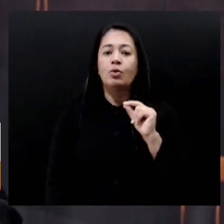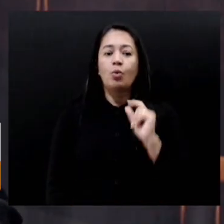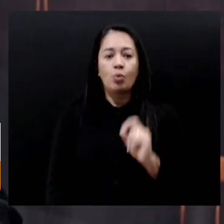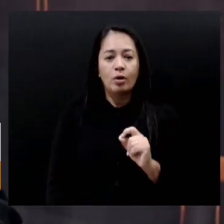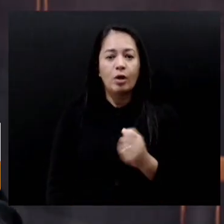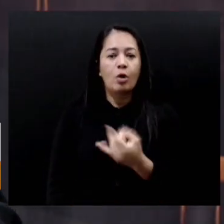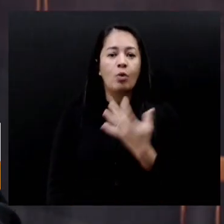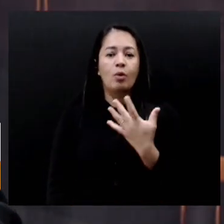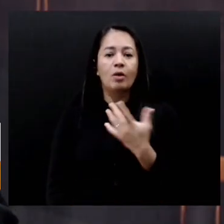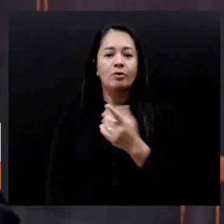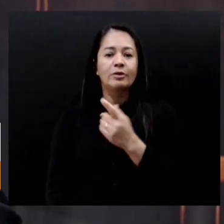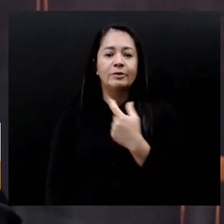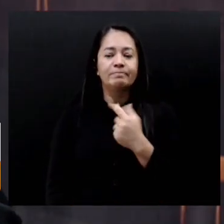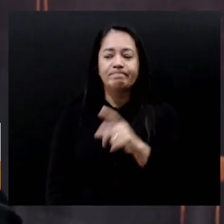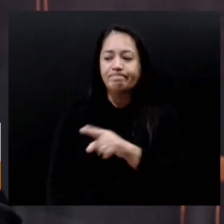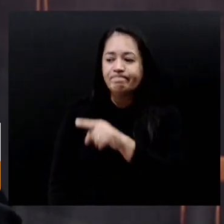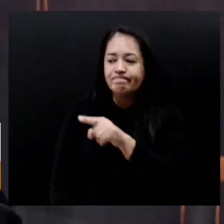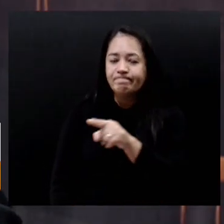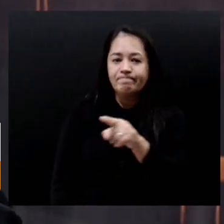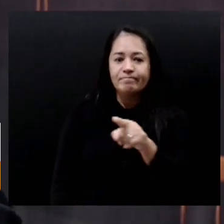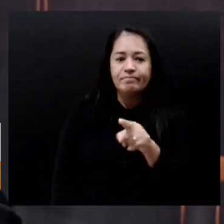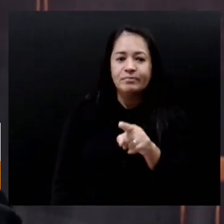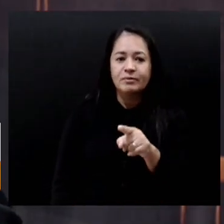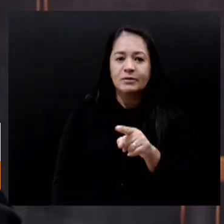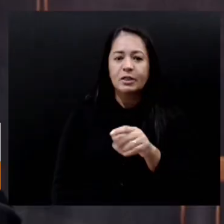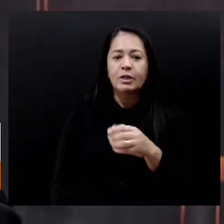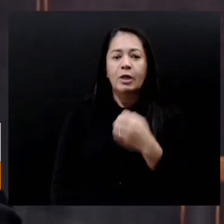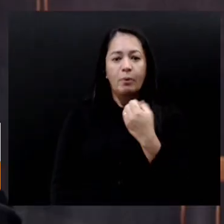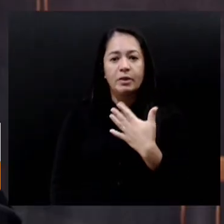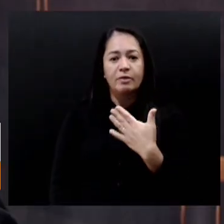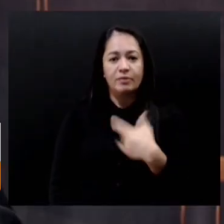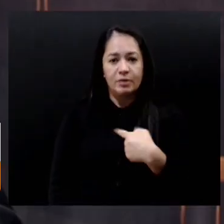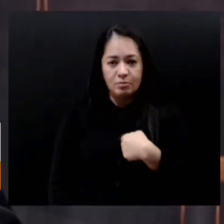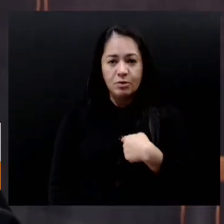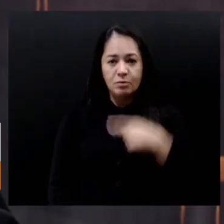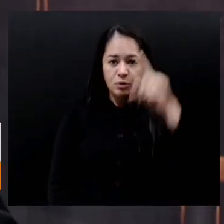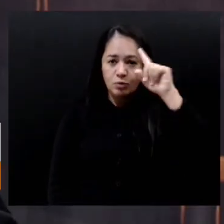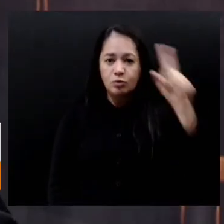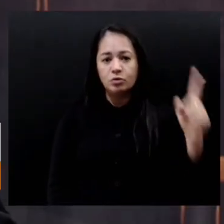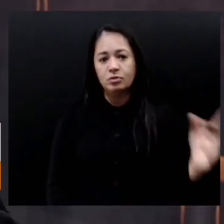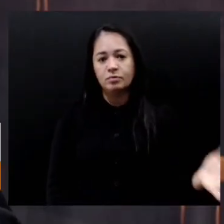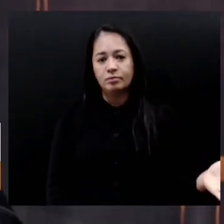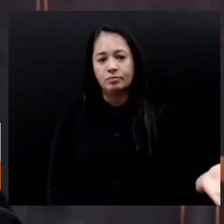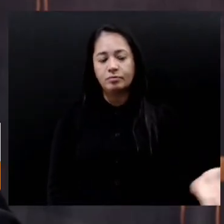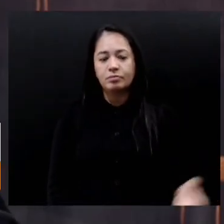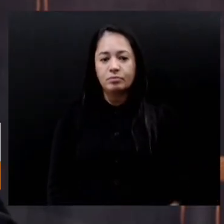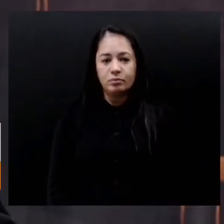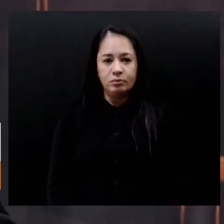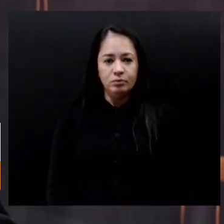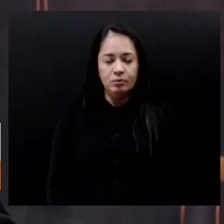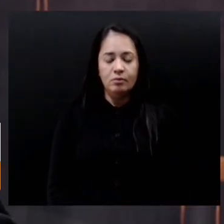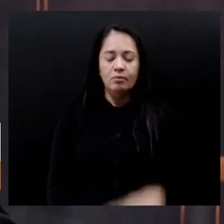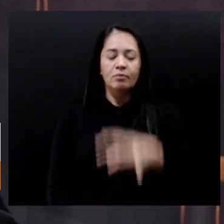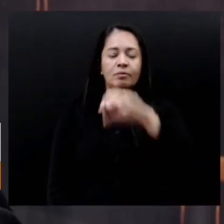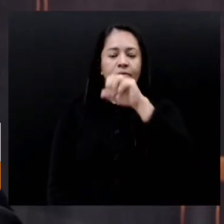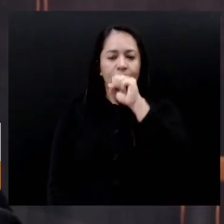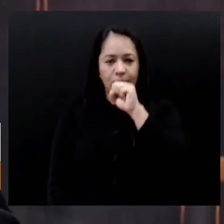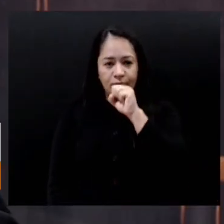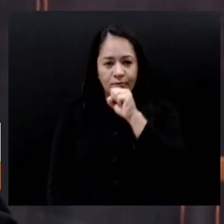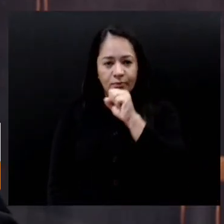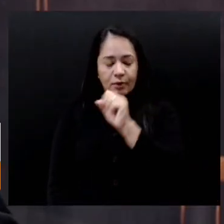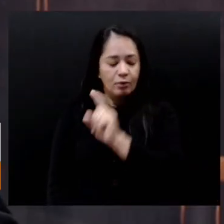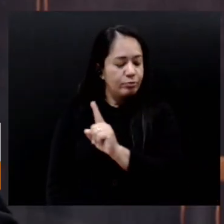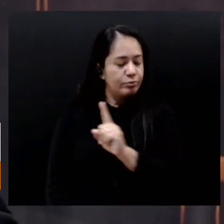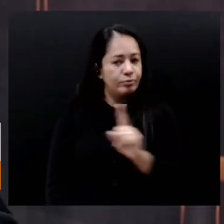vai trazer algum benefício para mim naquele dia, né? Então respira, sai de cena,